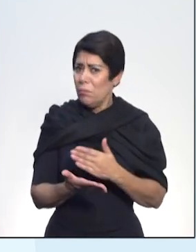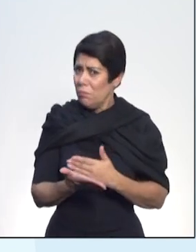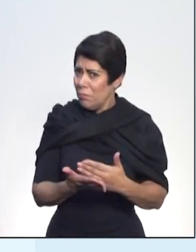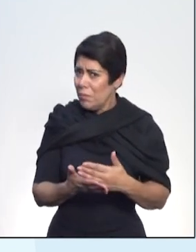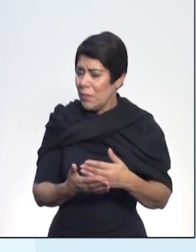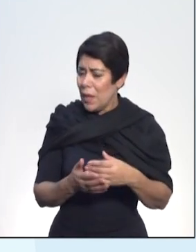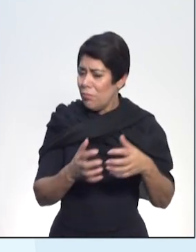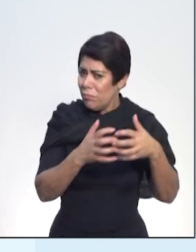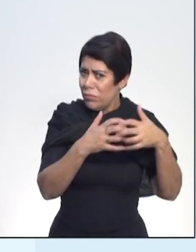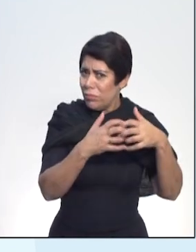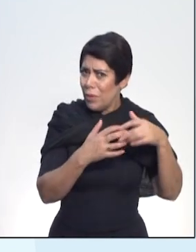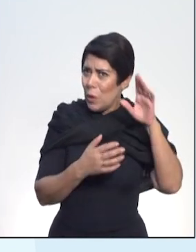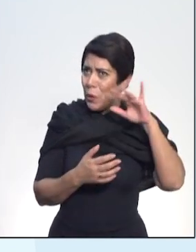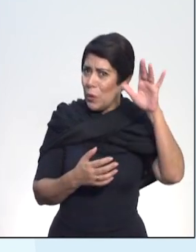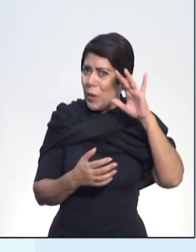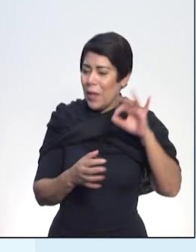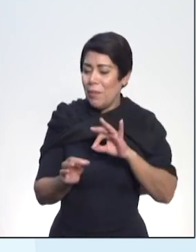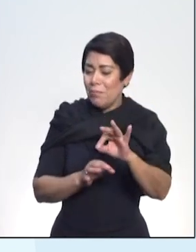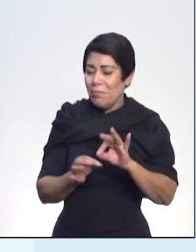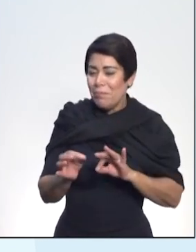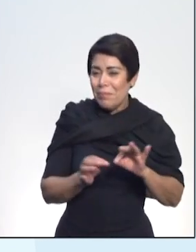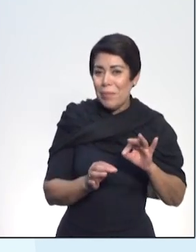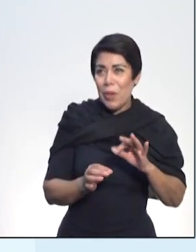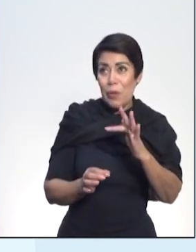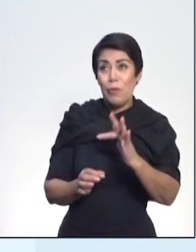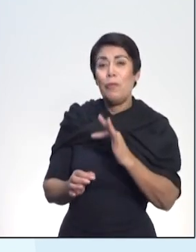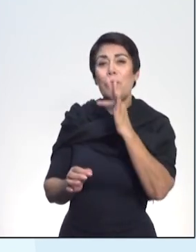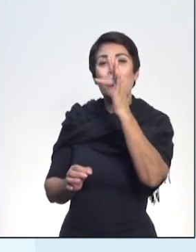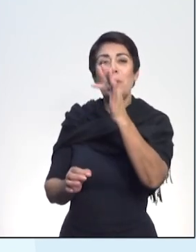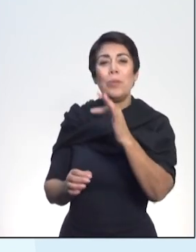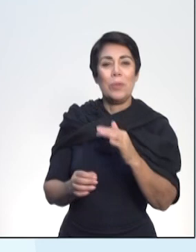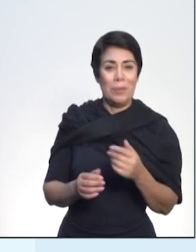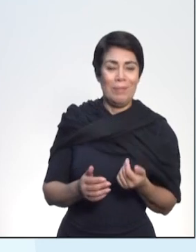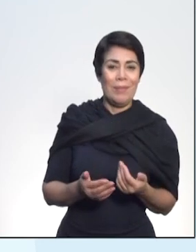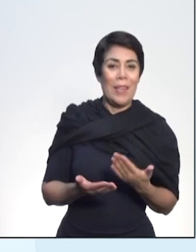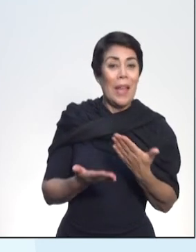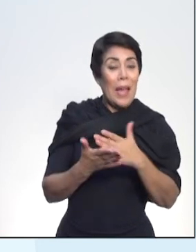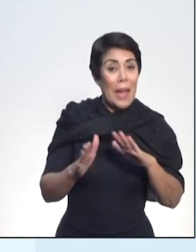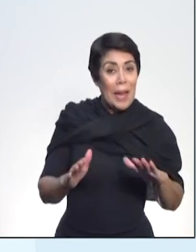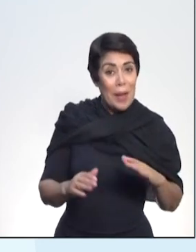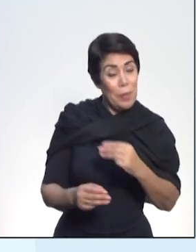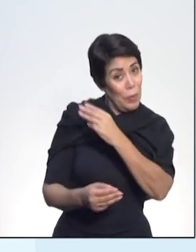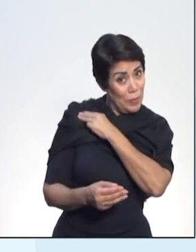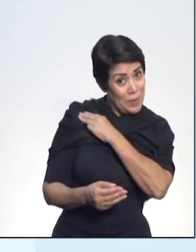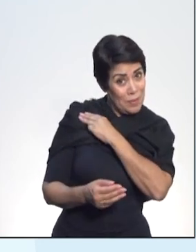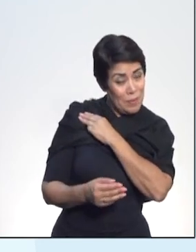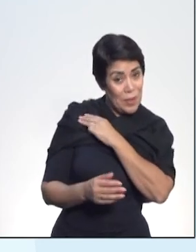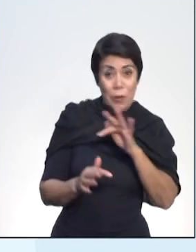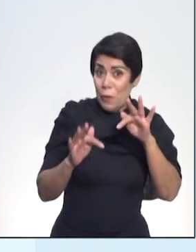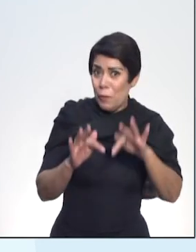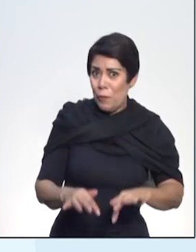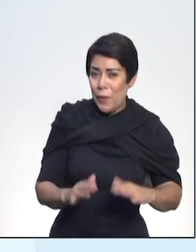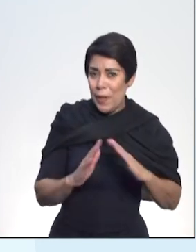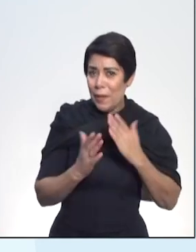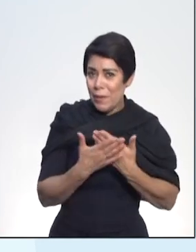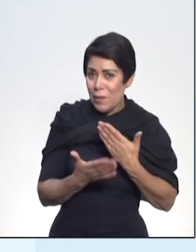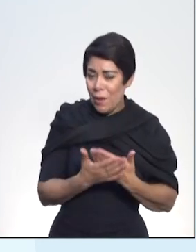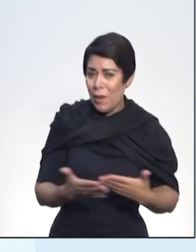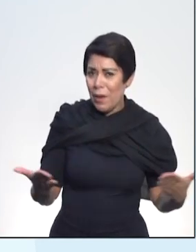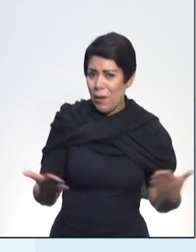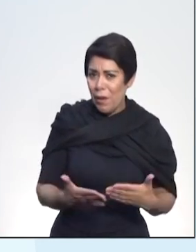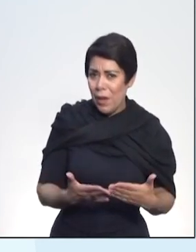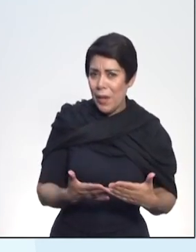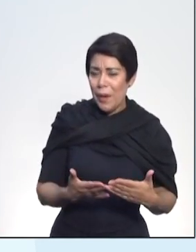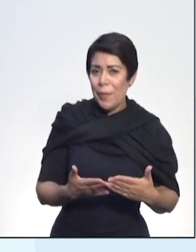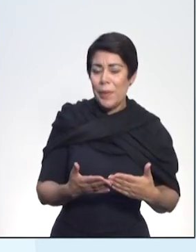preparar para o que vocês farão depois que vocês saírem da escola, depois que vocês concluírem essa etapa da